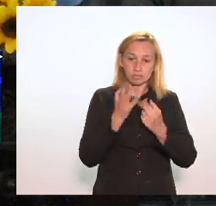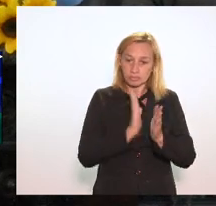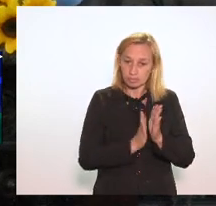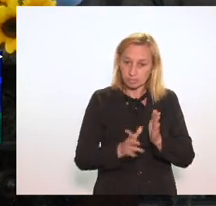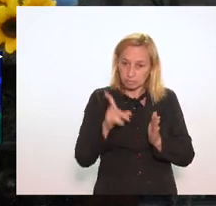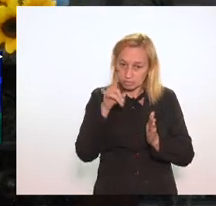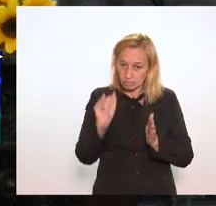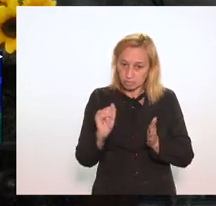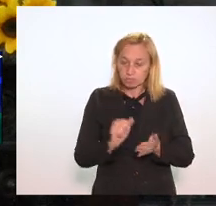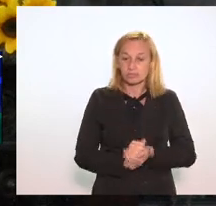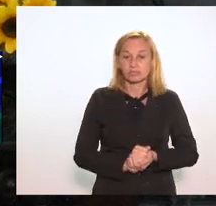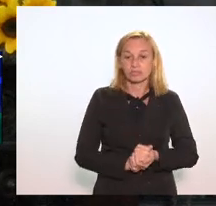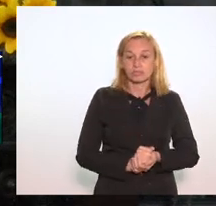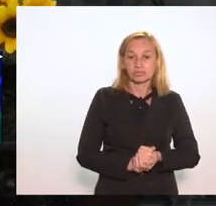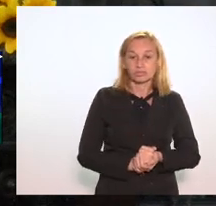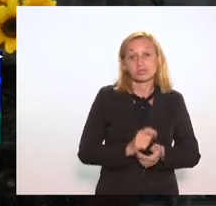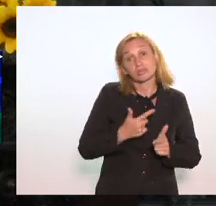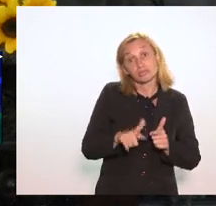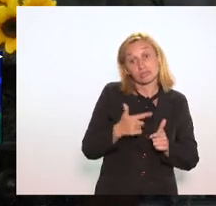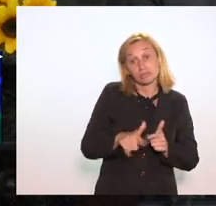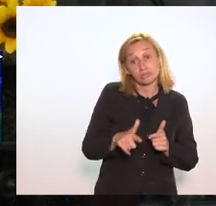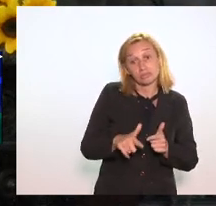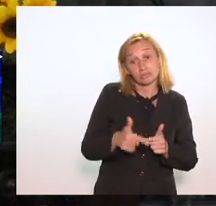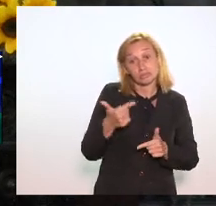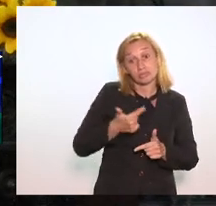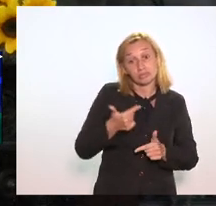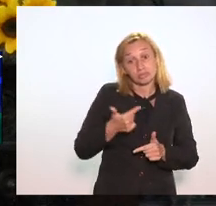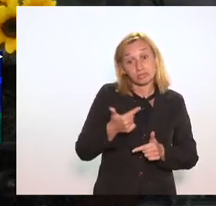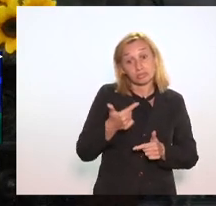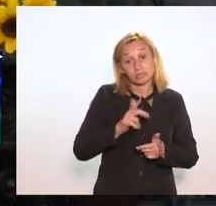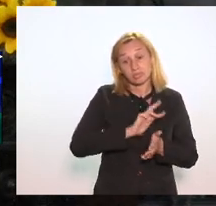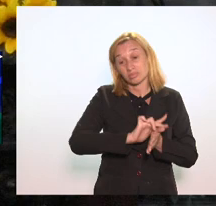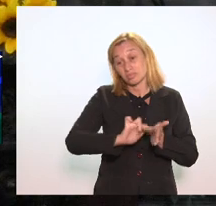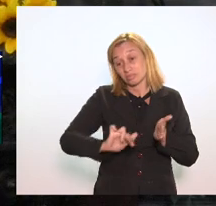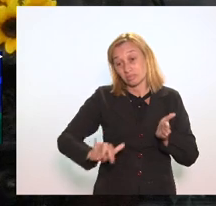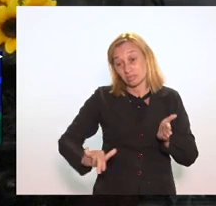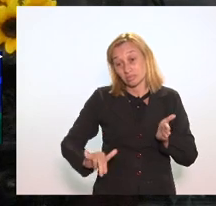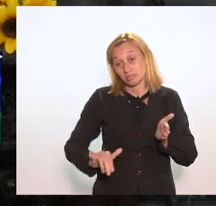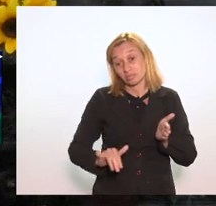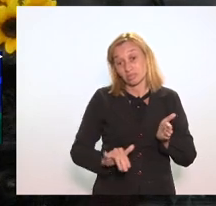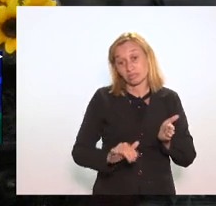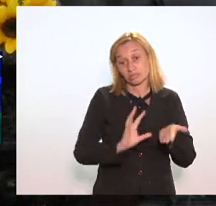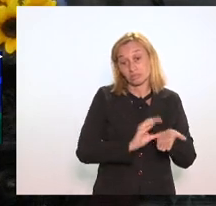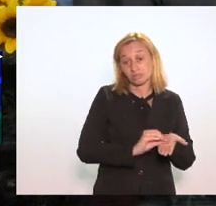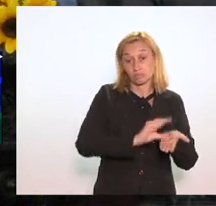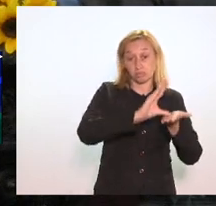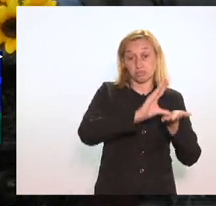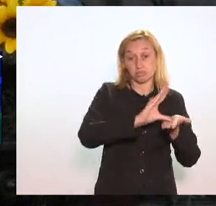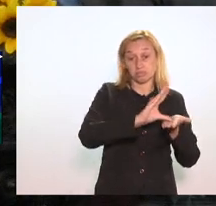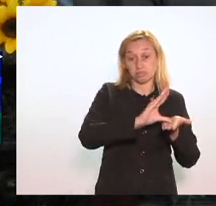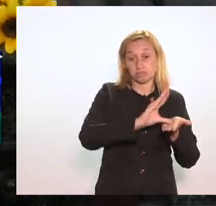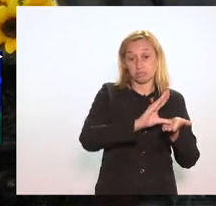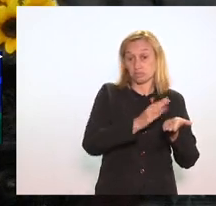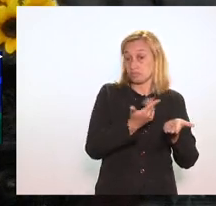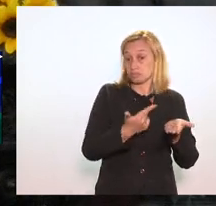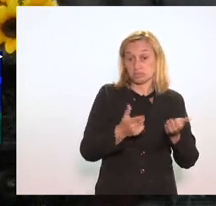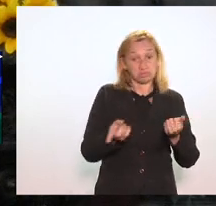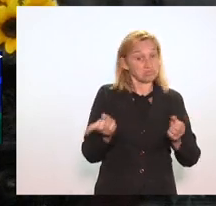vamos frenta lá o problema é que a segunda tem a vários destaques E aí não daria tempo da gente nós